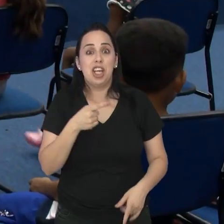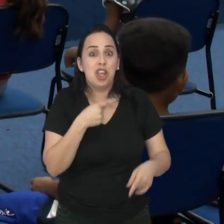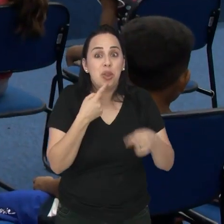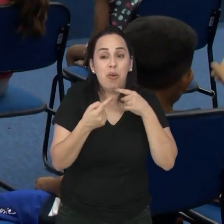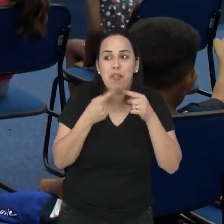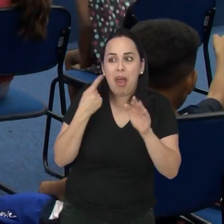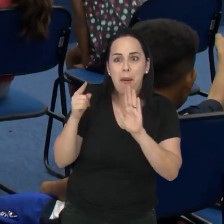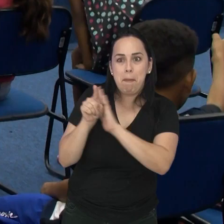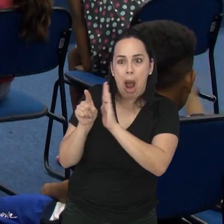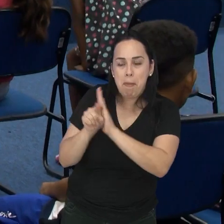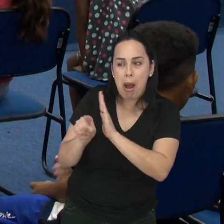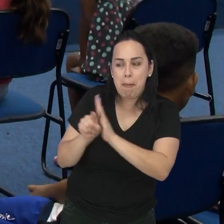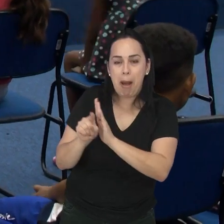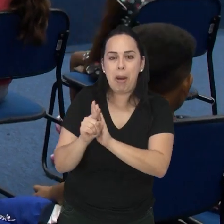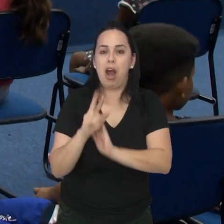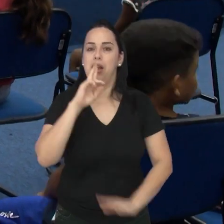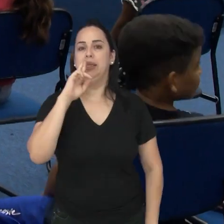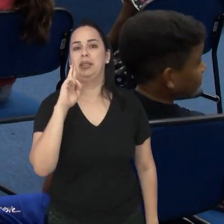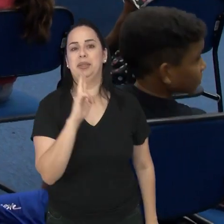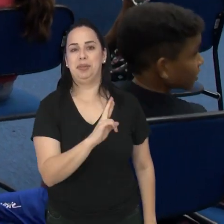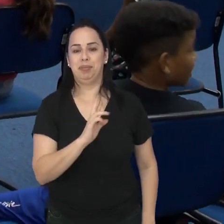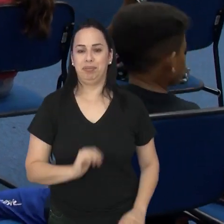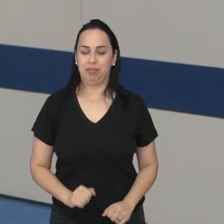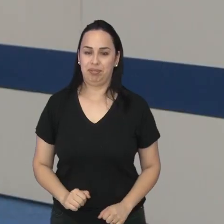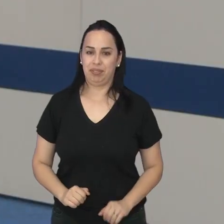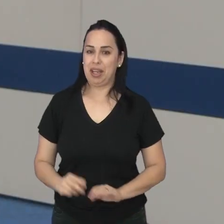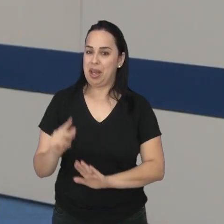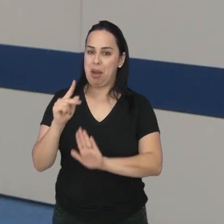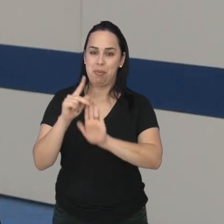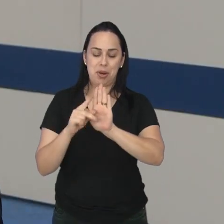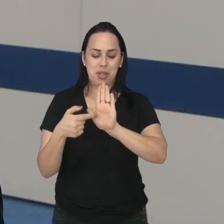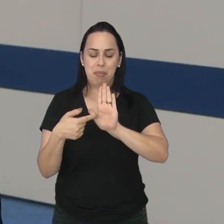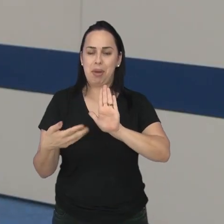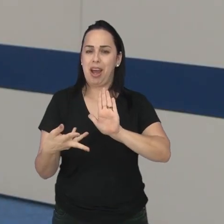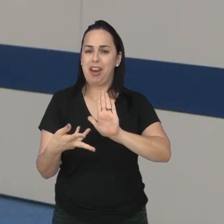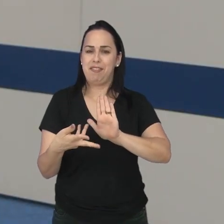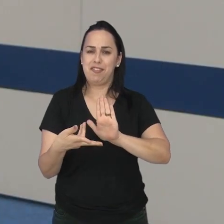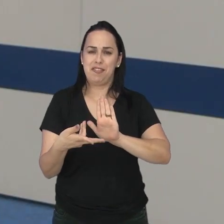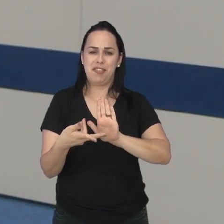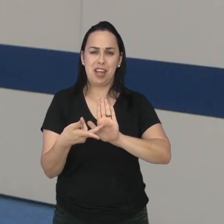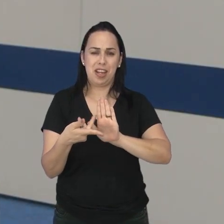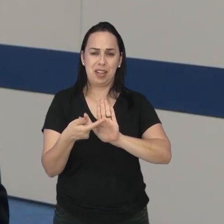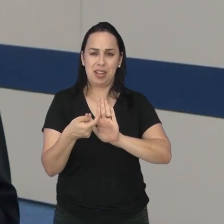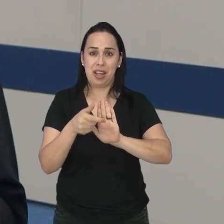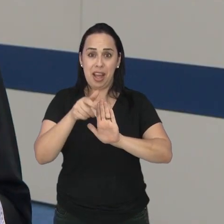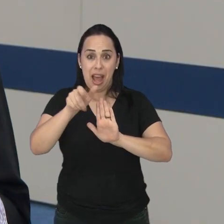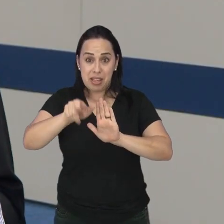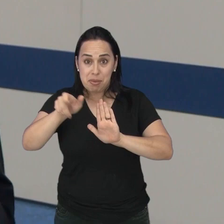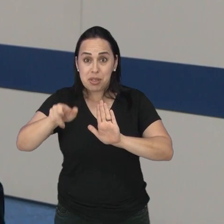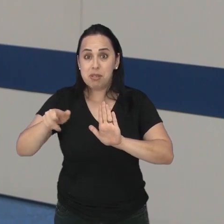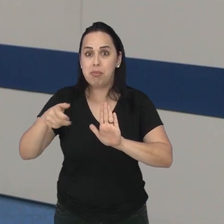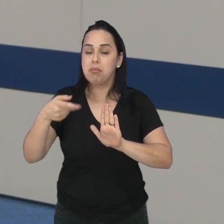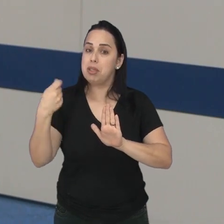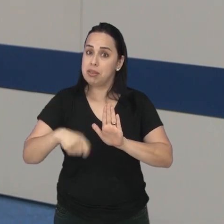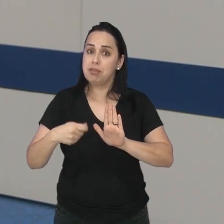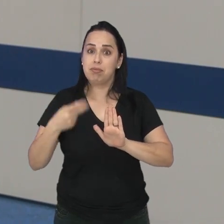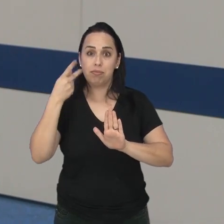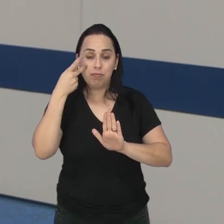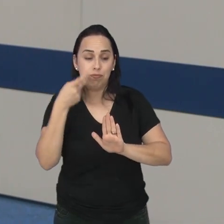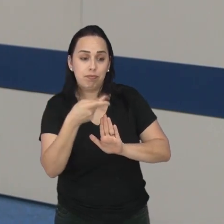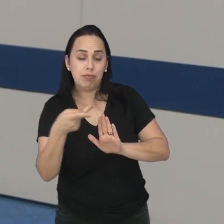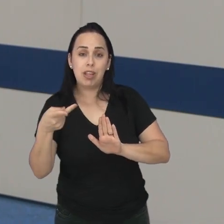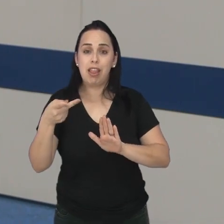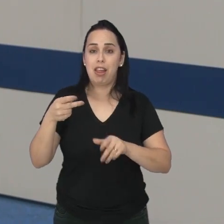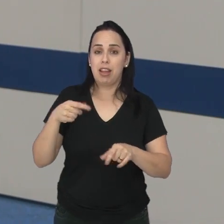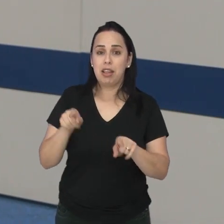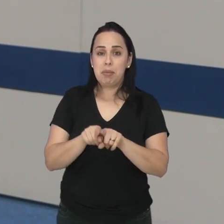tiraram todas as dúvidas dos ilustres visitantes. É um projeto muito bonito, muitos deveriam seguir o exemplo, né?